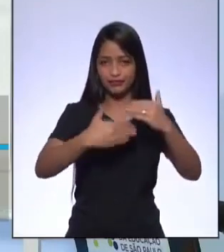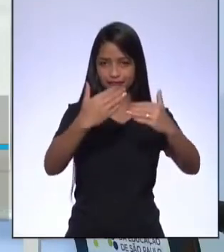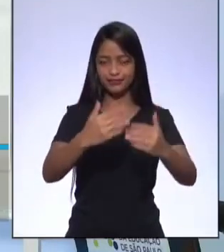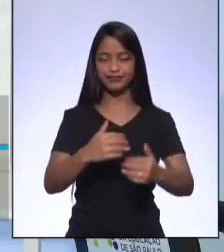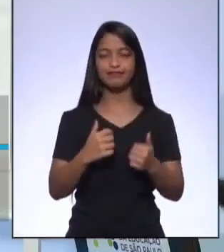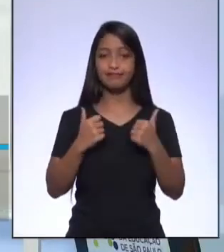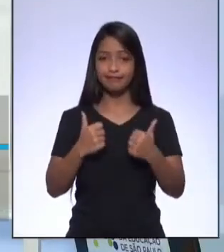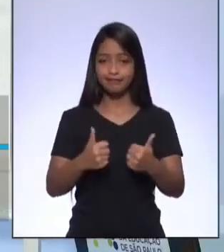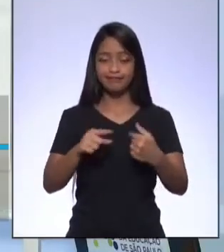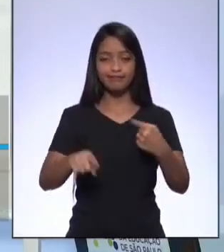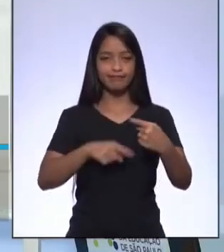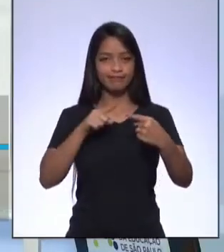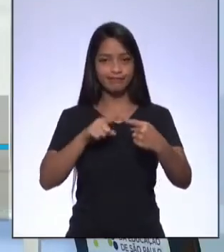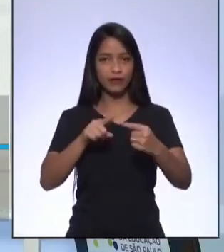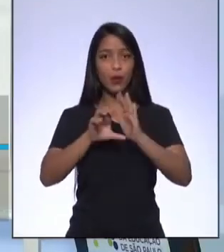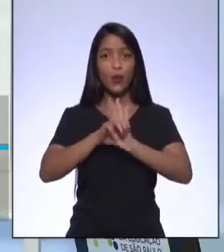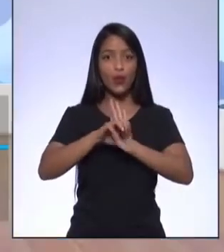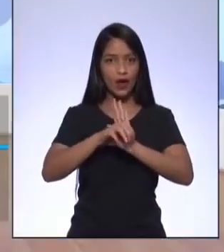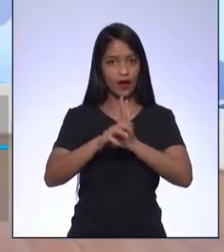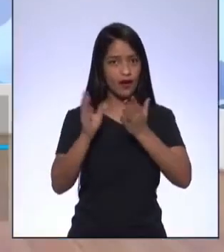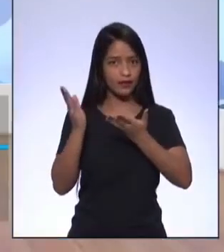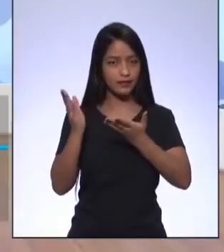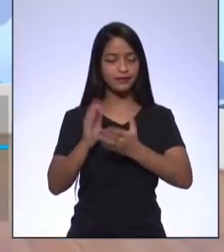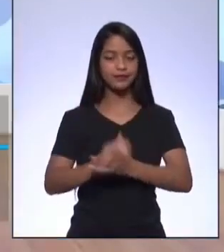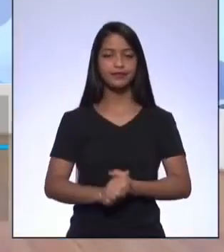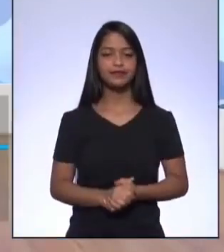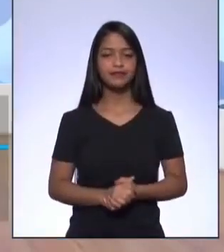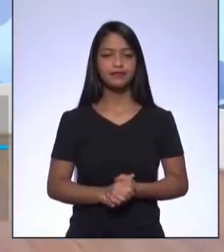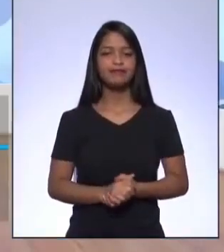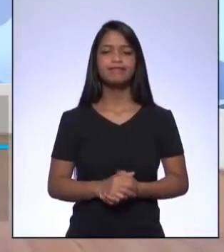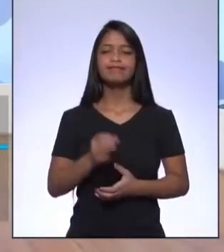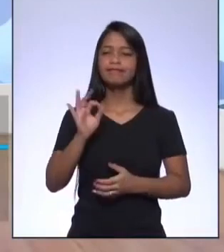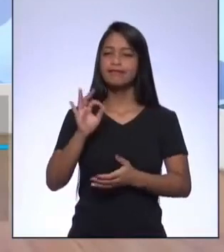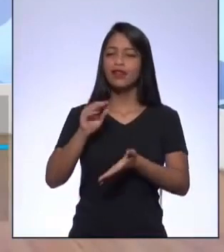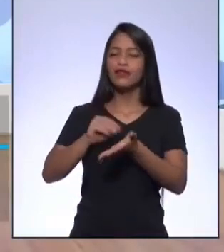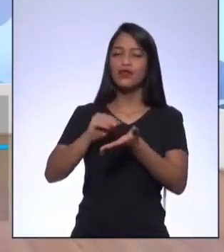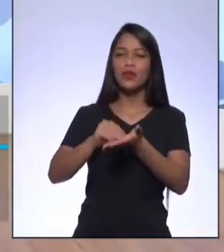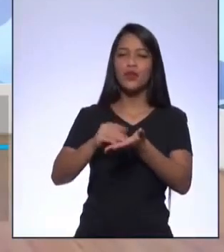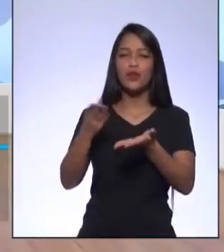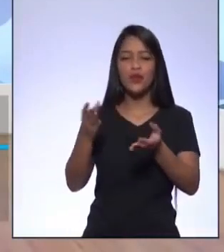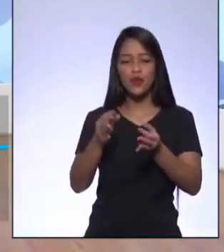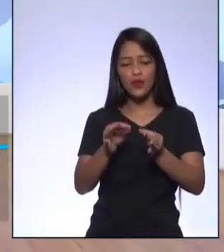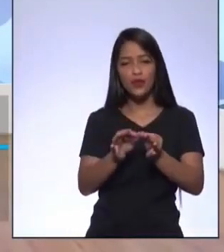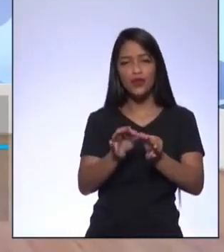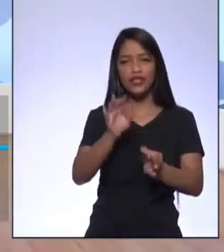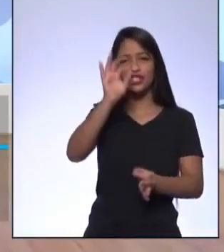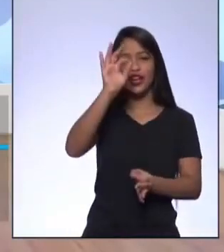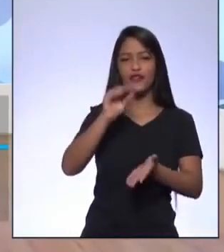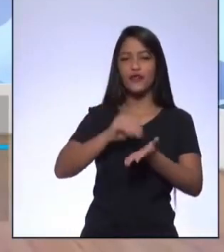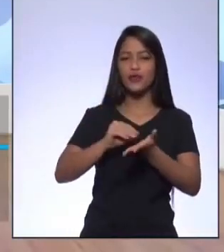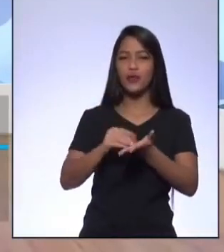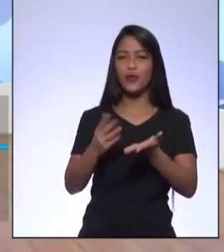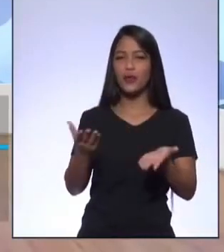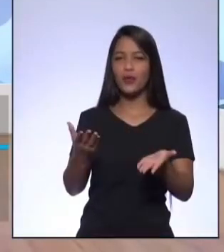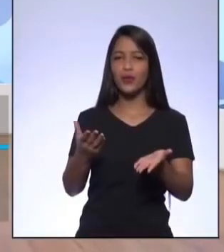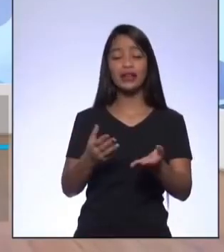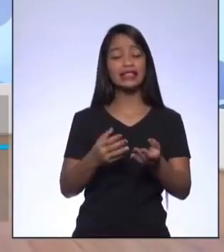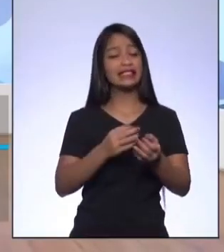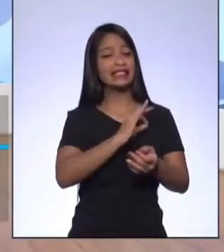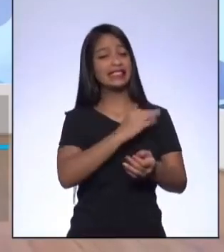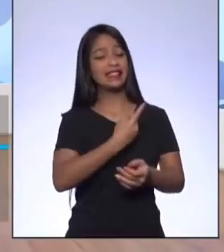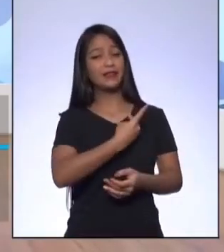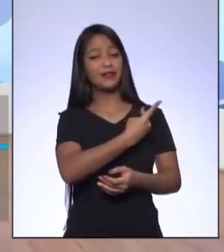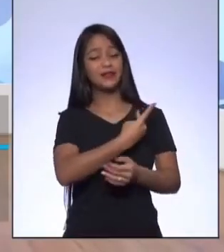é essa a ideia, é esse o conceito. Faltou só a outra ali, né? Opa. Na vertical, né, Osmar? Ainda bem, né, que nós trabalhamos em 2 aqui,